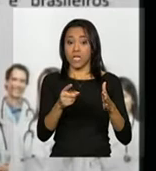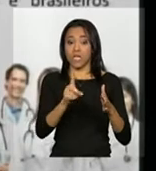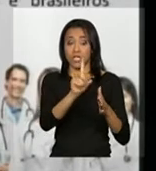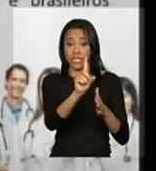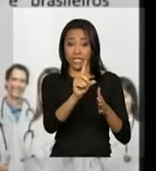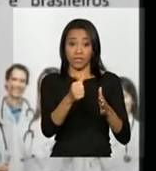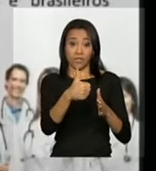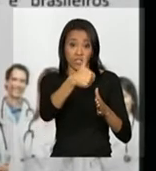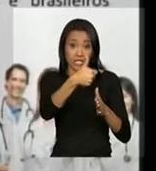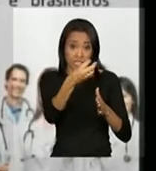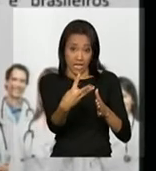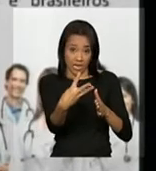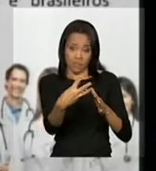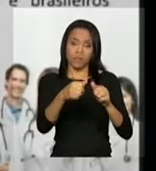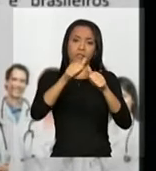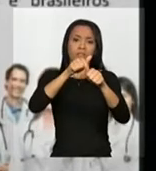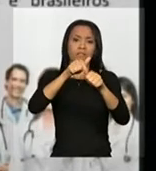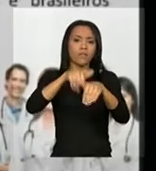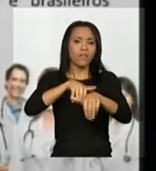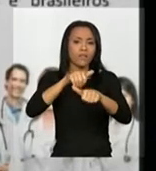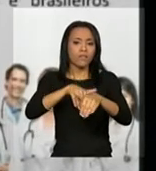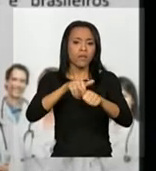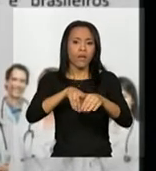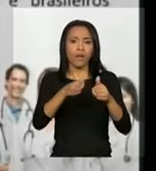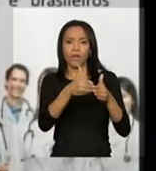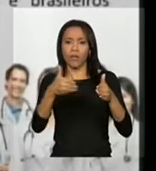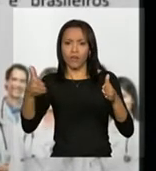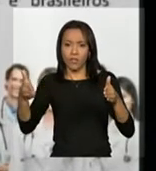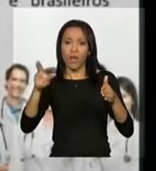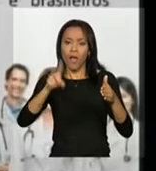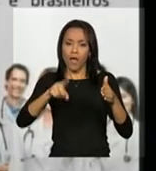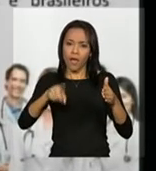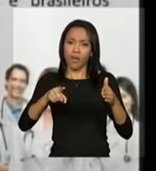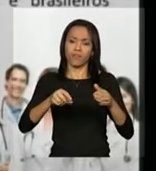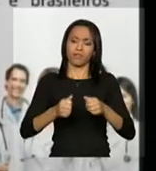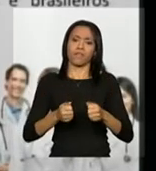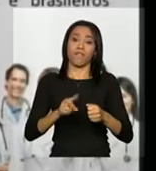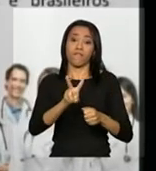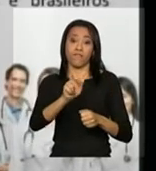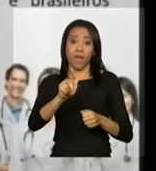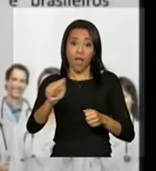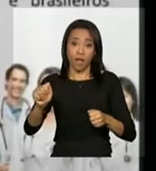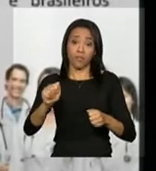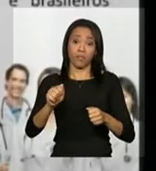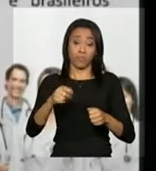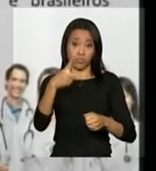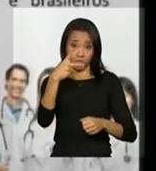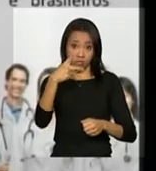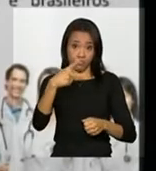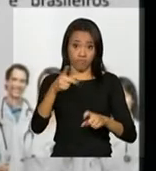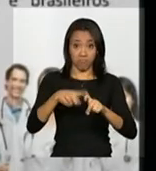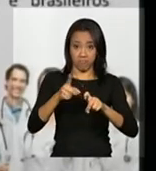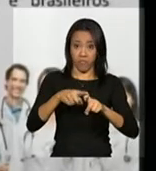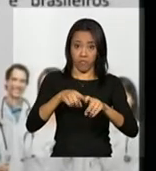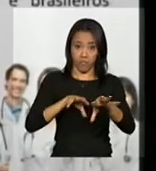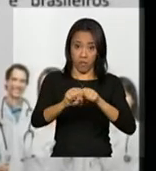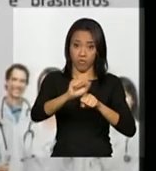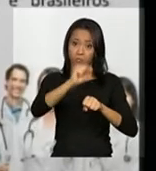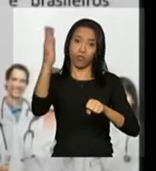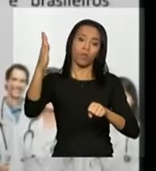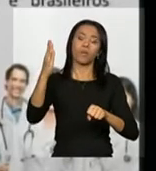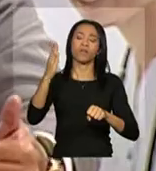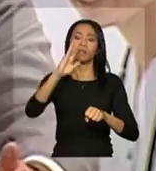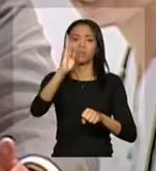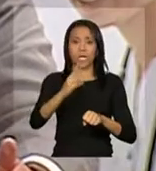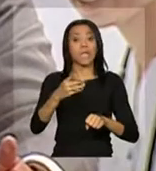será feita a divulgação das vagas disponíveis para médicos estrangeiros e brasileiros formados no exterior né sendo que os brasileiros formados no